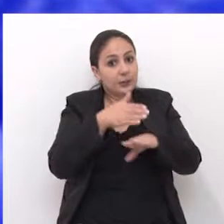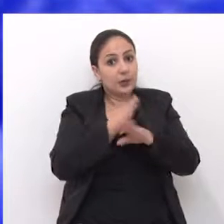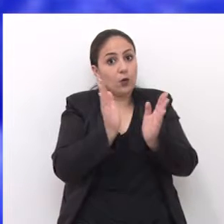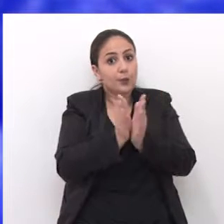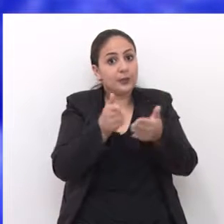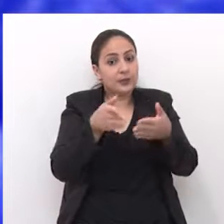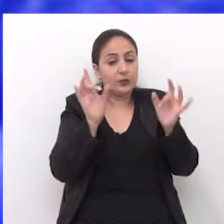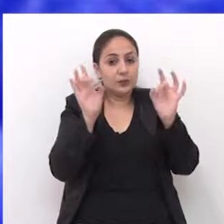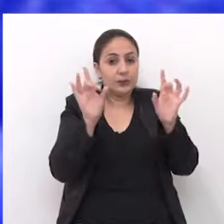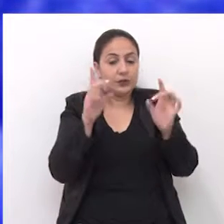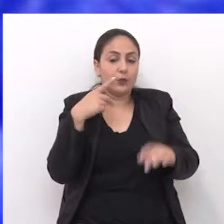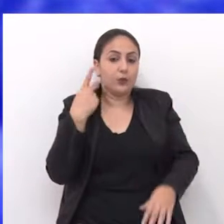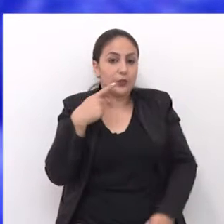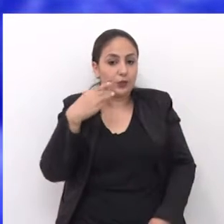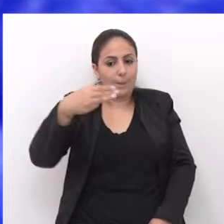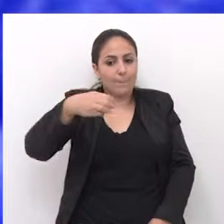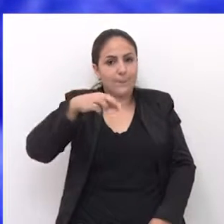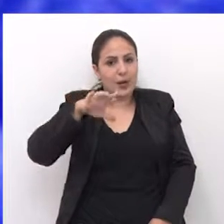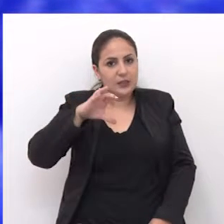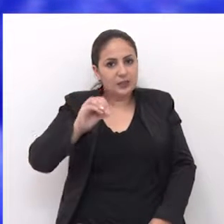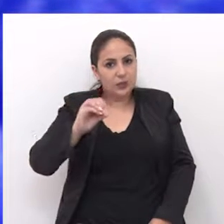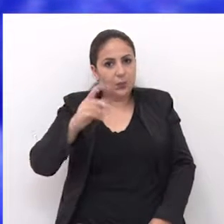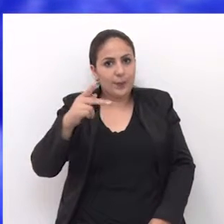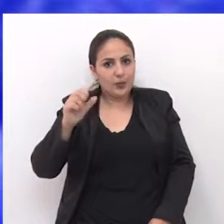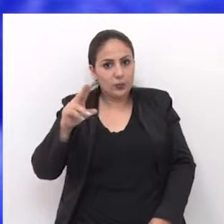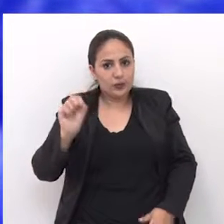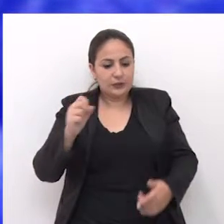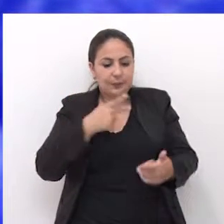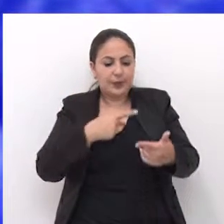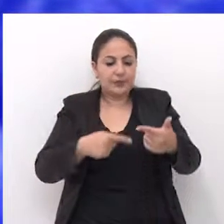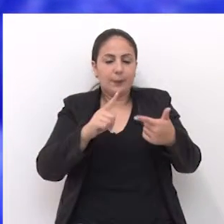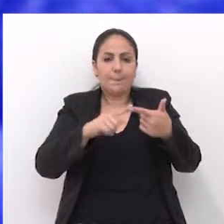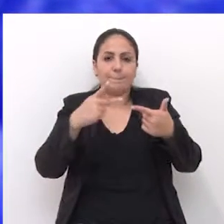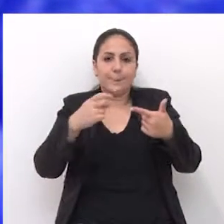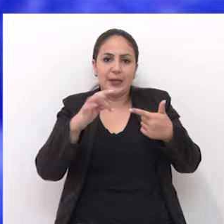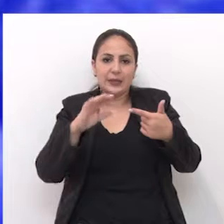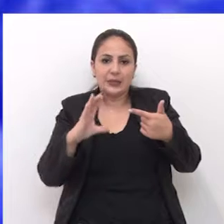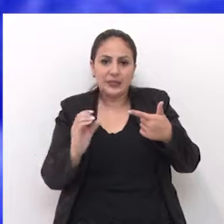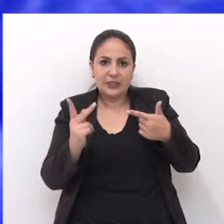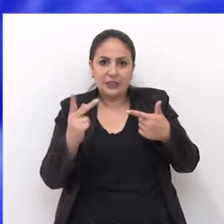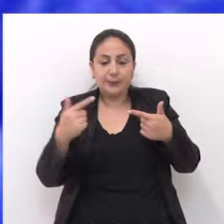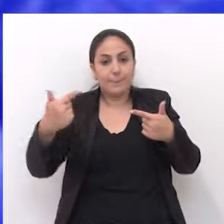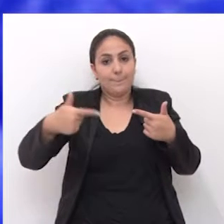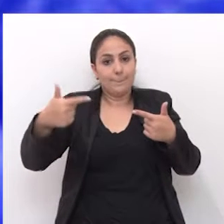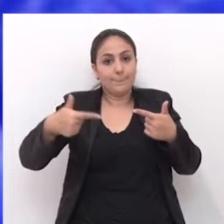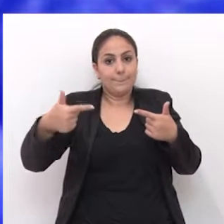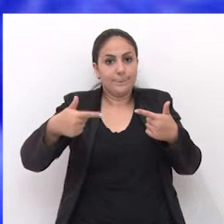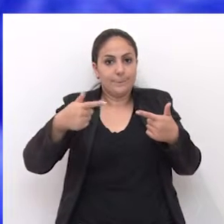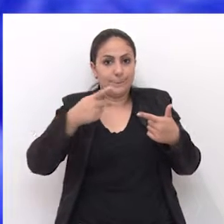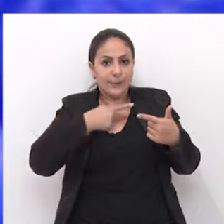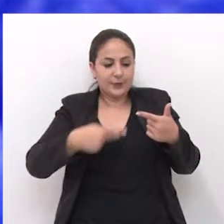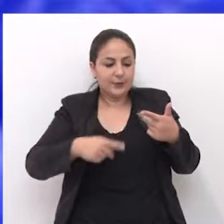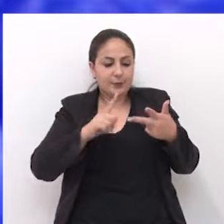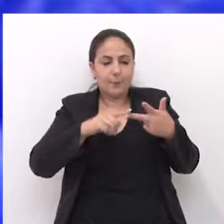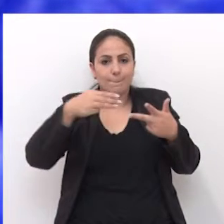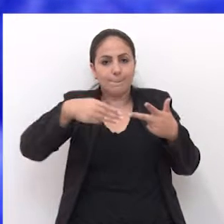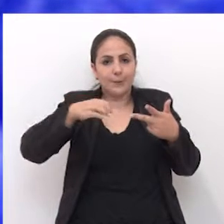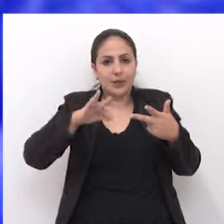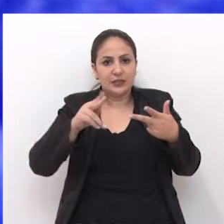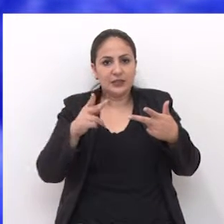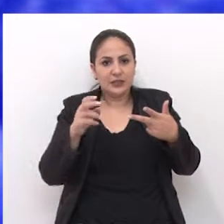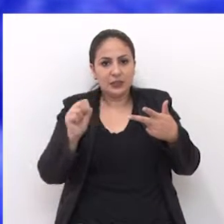Integram a comissão especial os vereadores Márcio Patucci, presidente, Patrick Cavalcante,